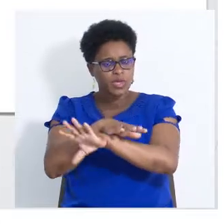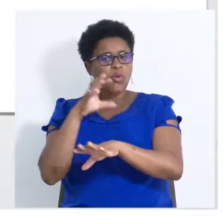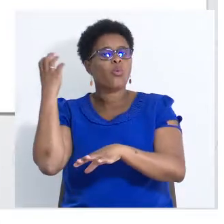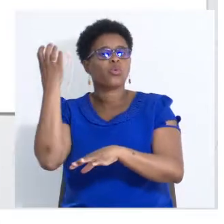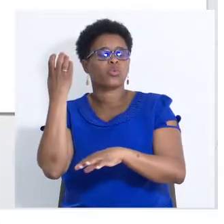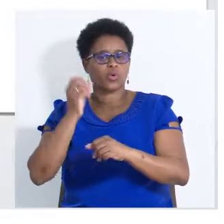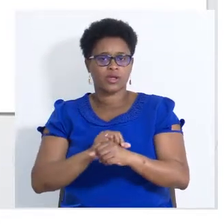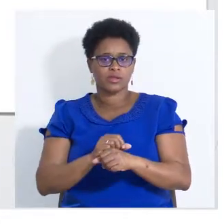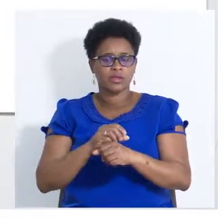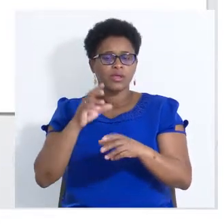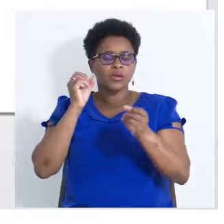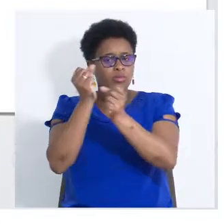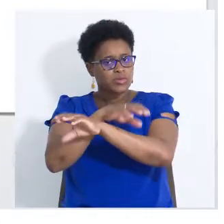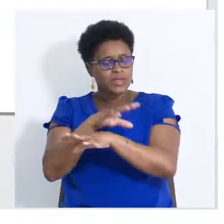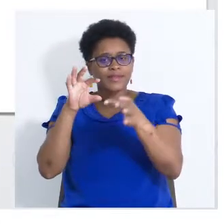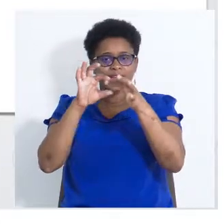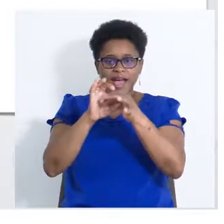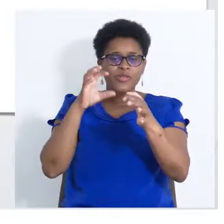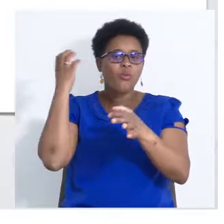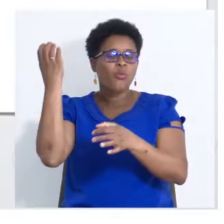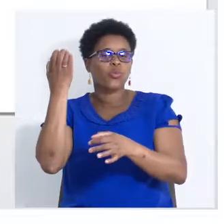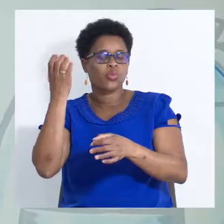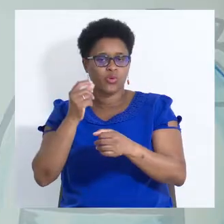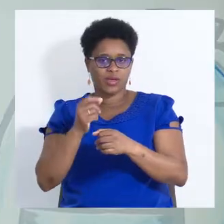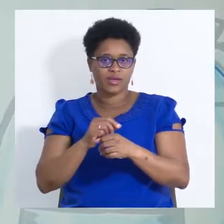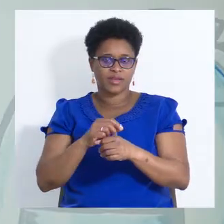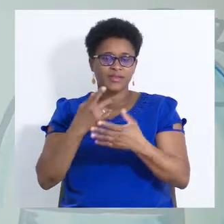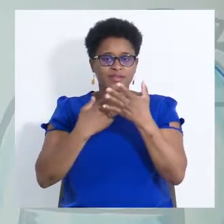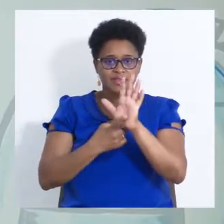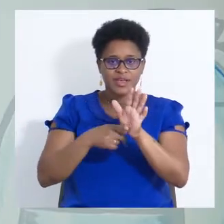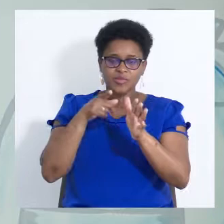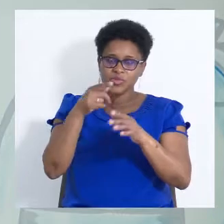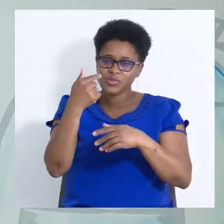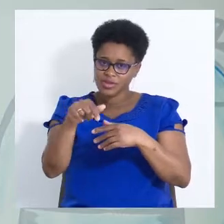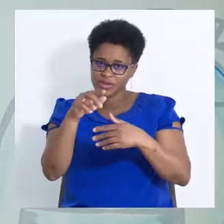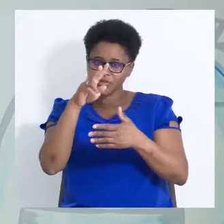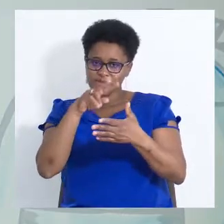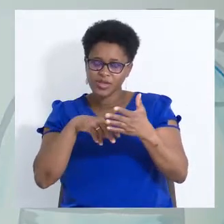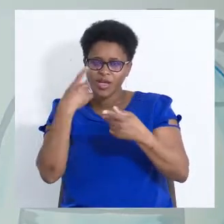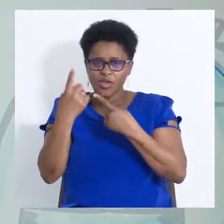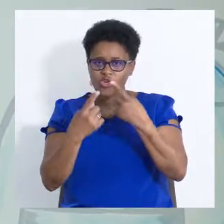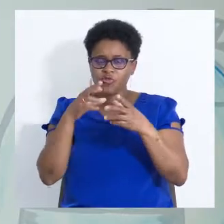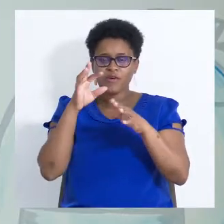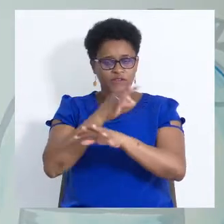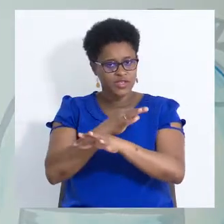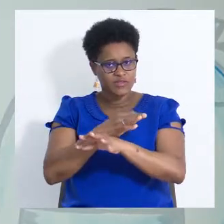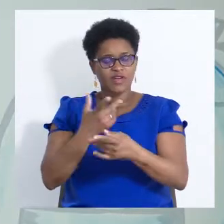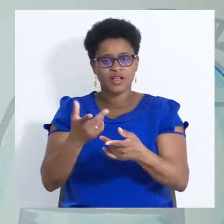publicidade cultural, publicidade ligada à cultura. Exemplo, tu tens alguns festivais.